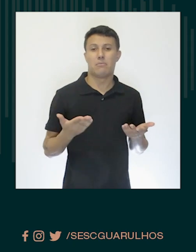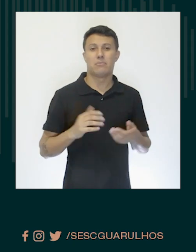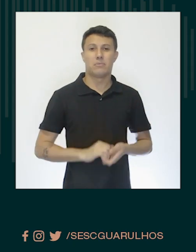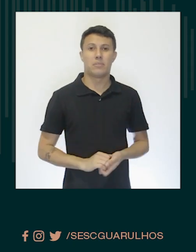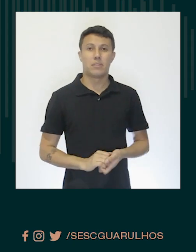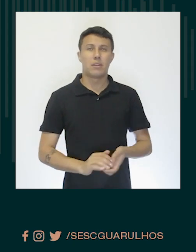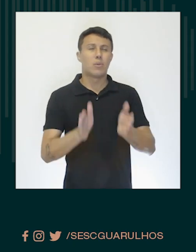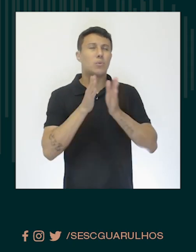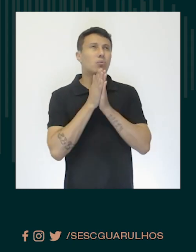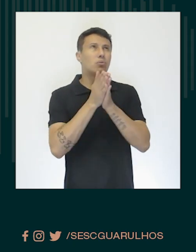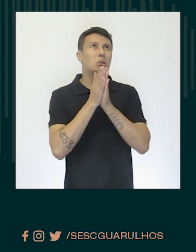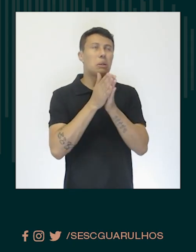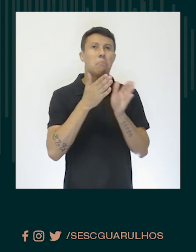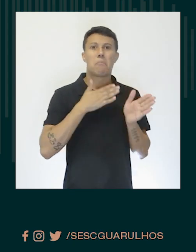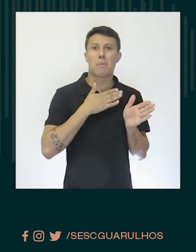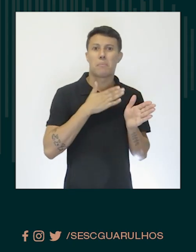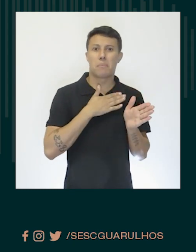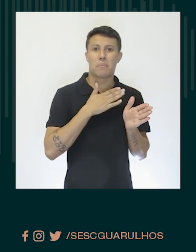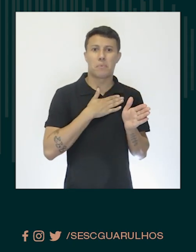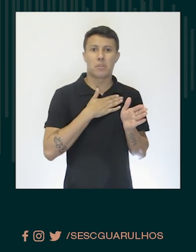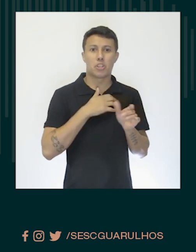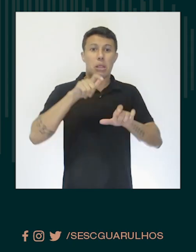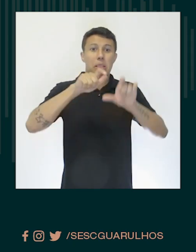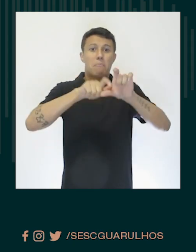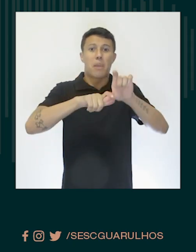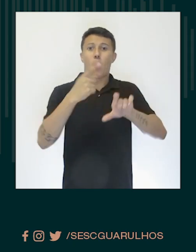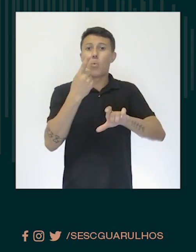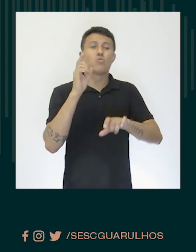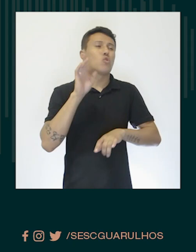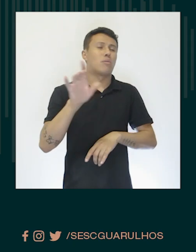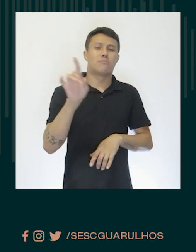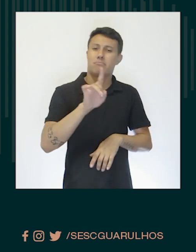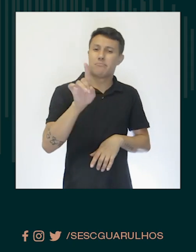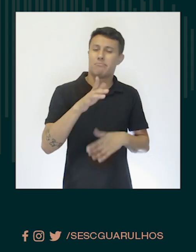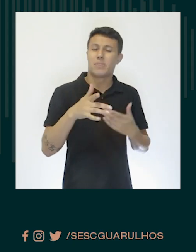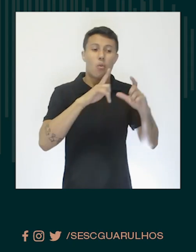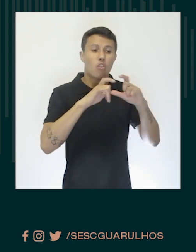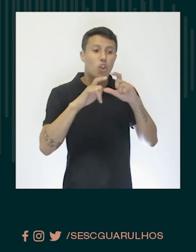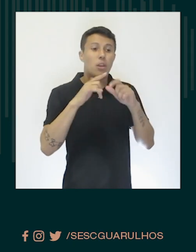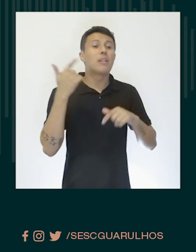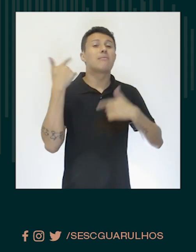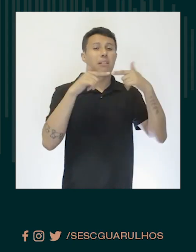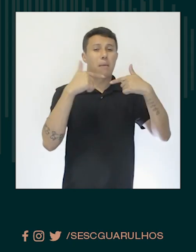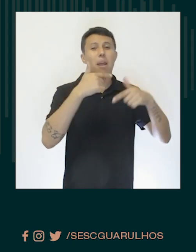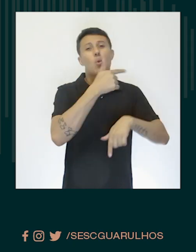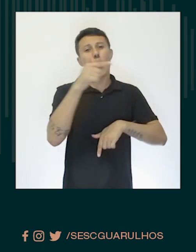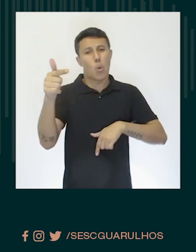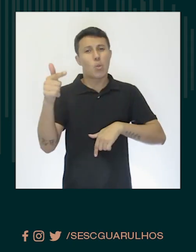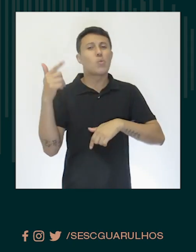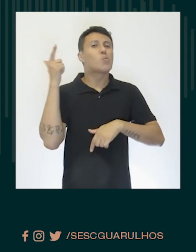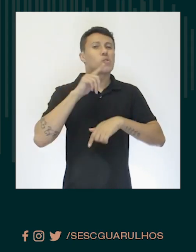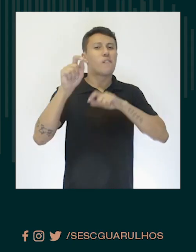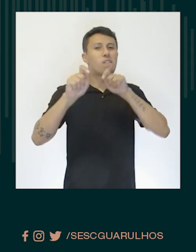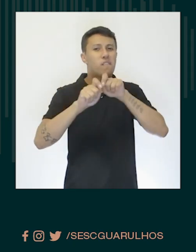graças a Deus, para mim, eu não dependo só disso, eu consigo fazer outras coisas também. Na verdade, a minha vida